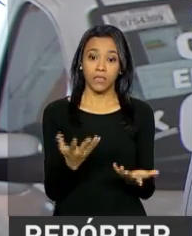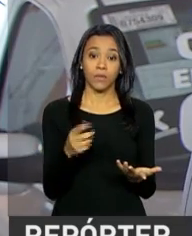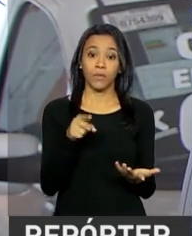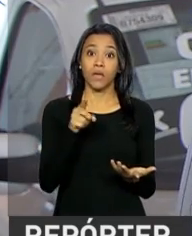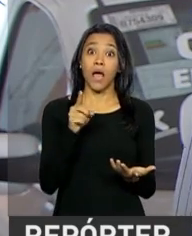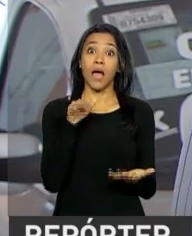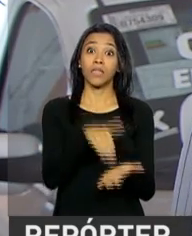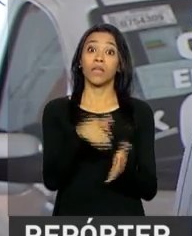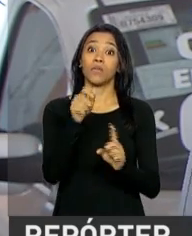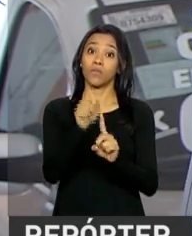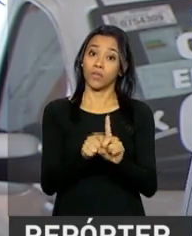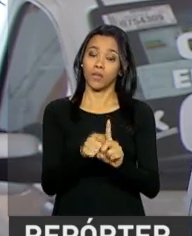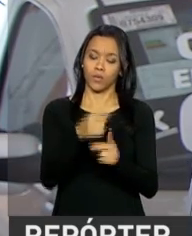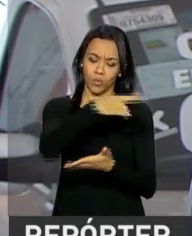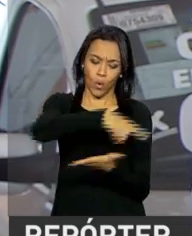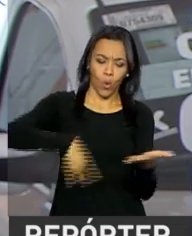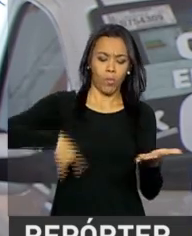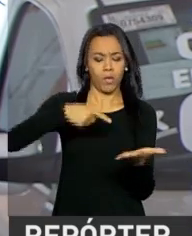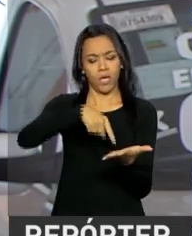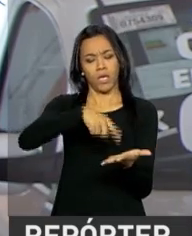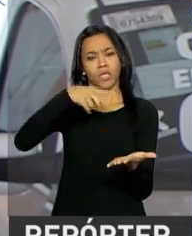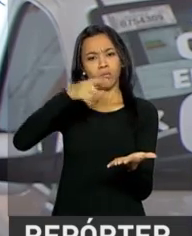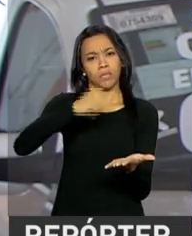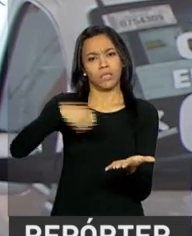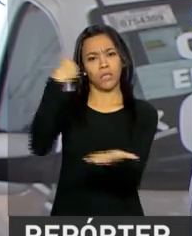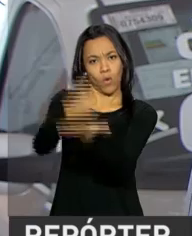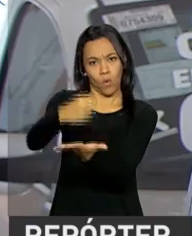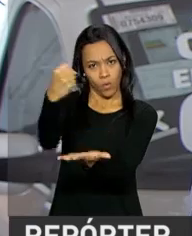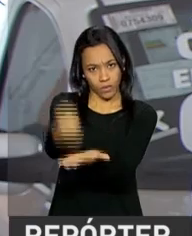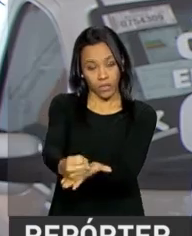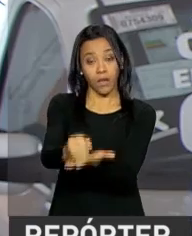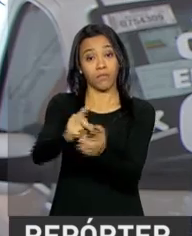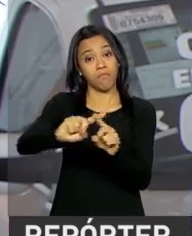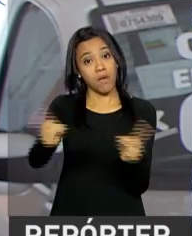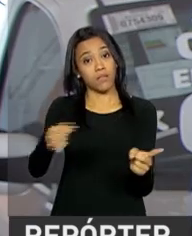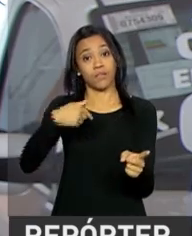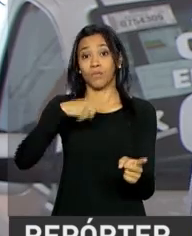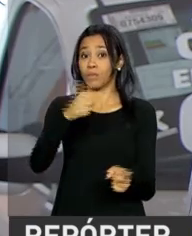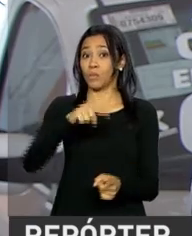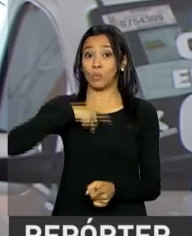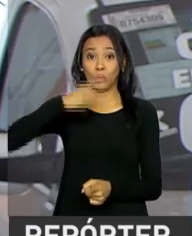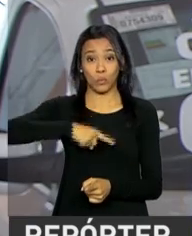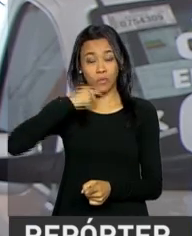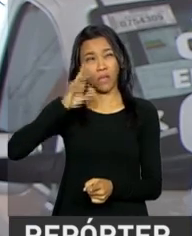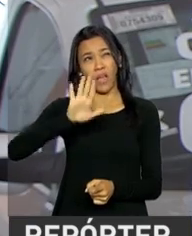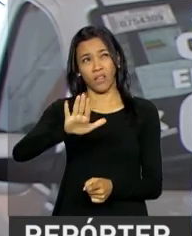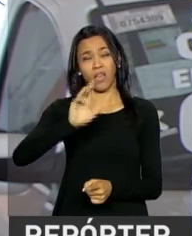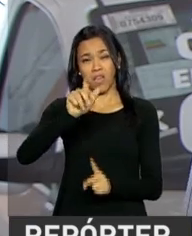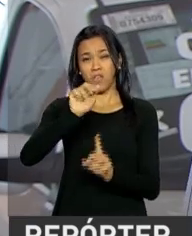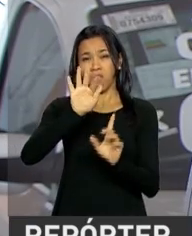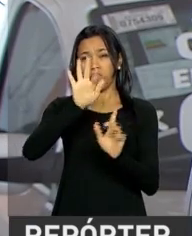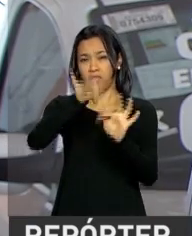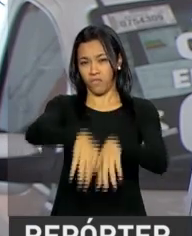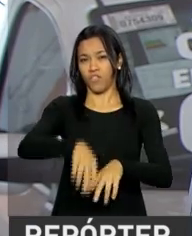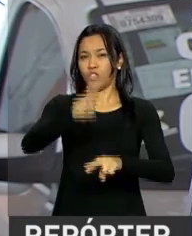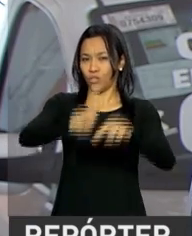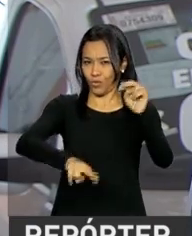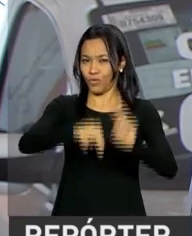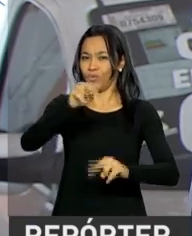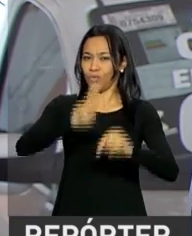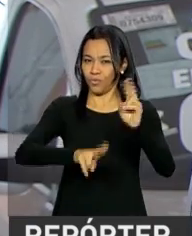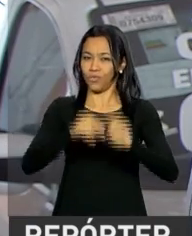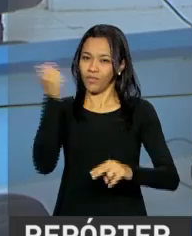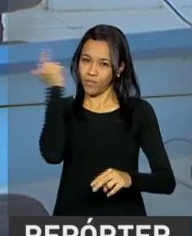do mês, com documentação, que tem que formalizar o contrato, mas eu não tenho dúvida que até o final de junho a gente vai estar colhendo frutos aí do Feirão